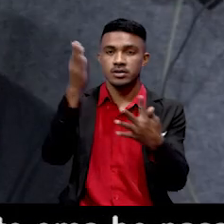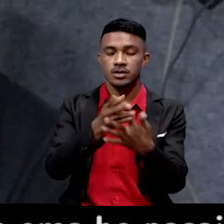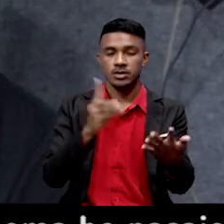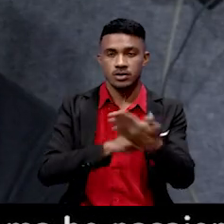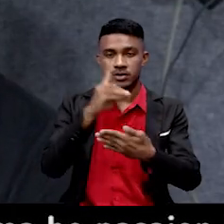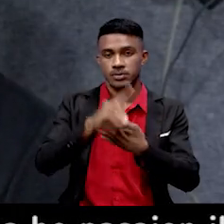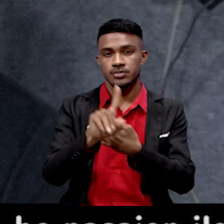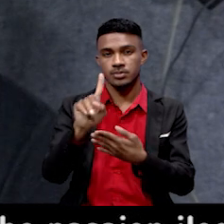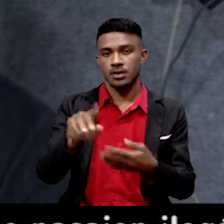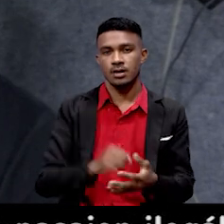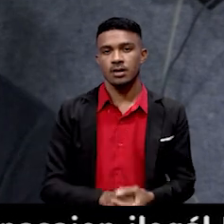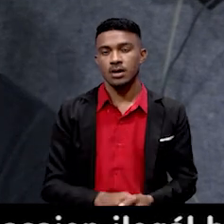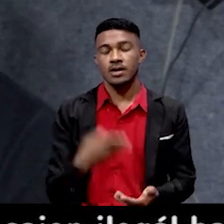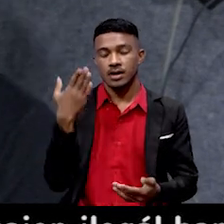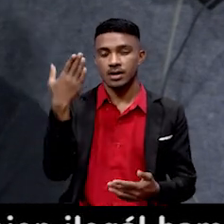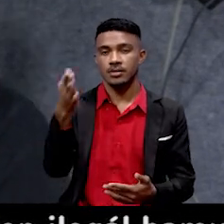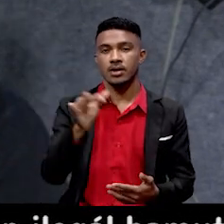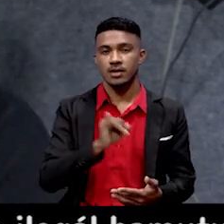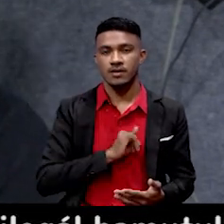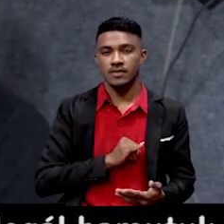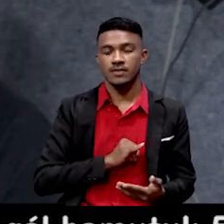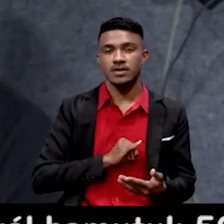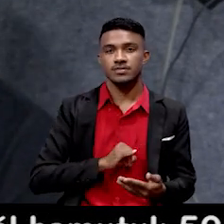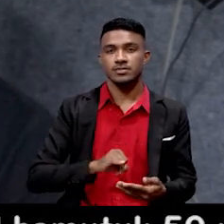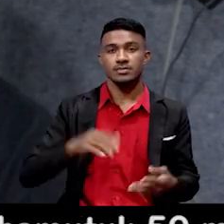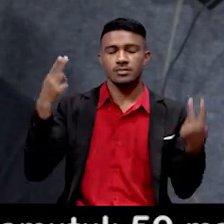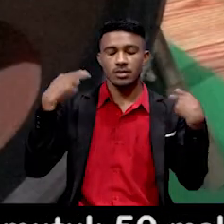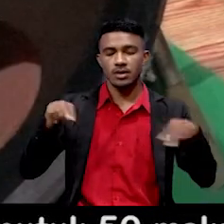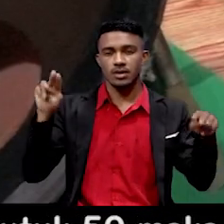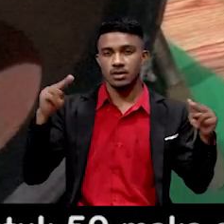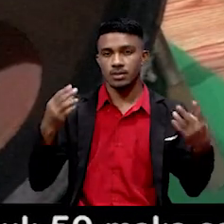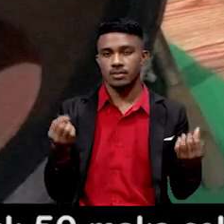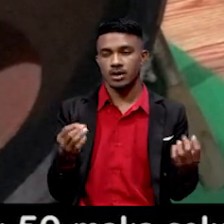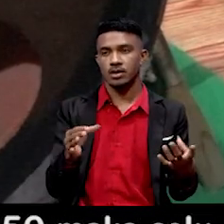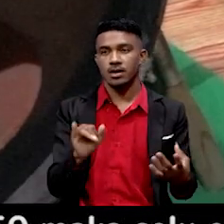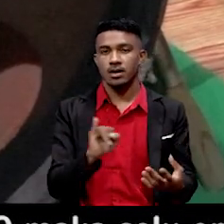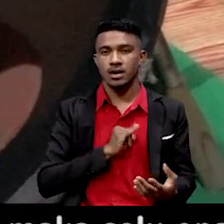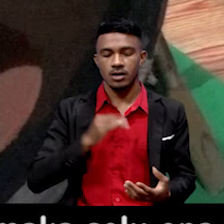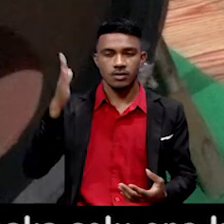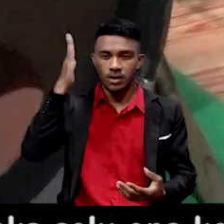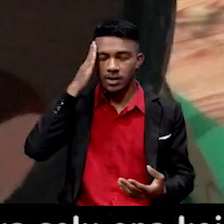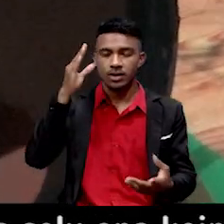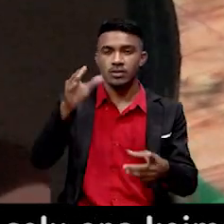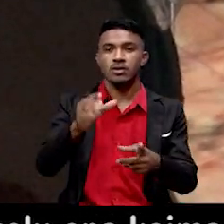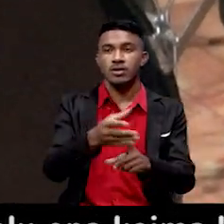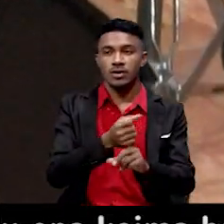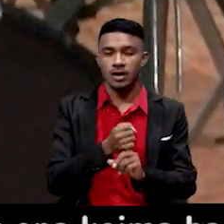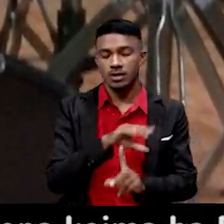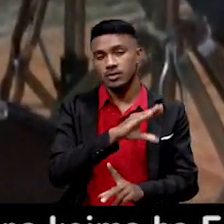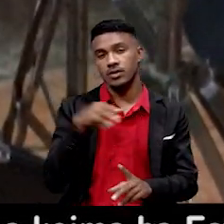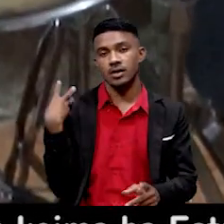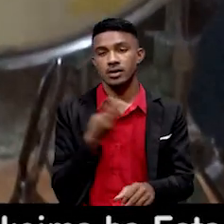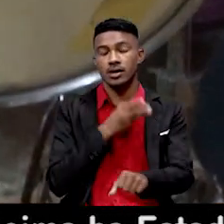música, então ia não vai a instrumento lúbio que nem ao até né a tu cair lá tem aí né ita bolo